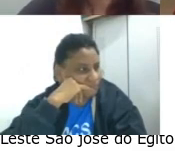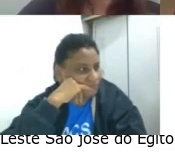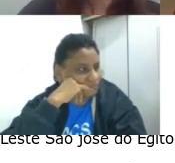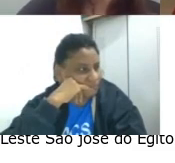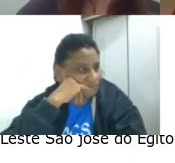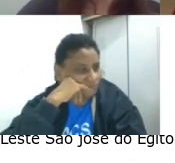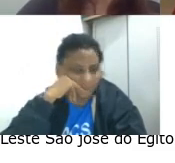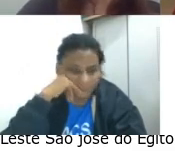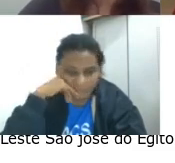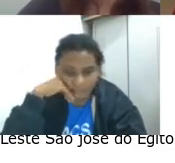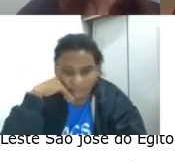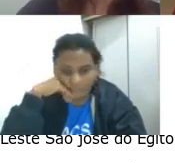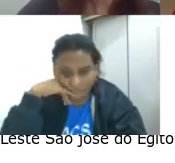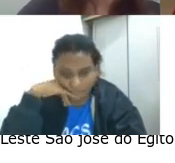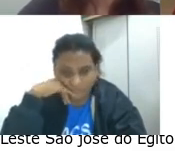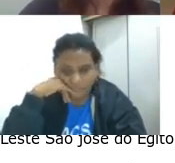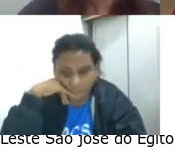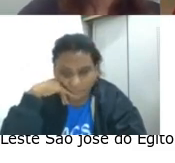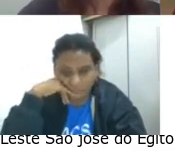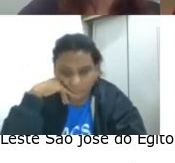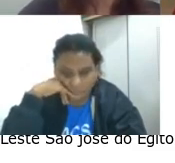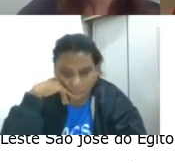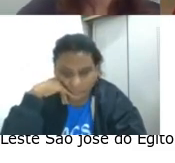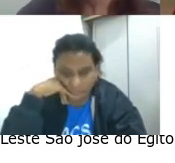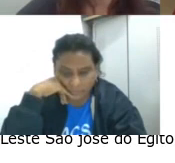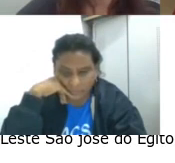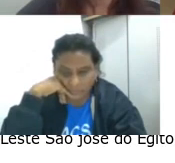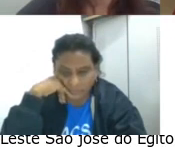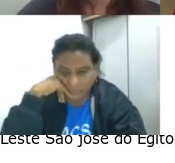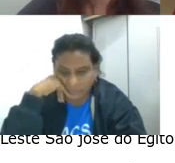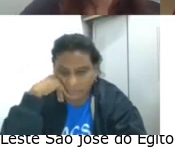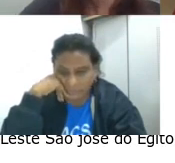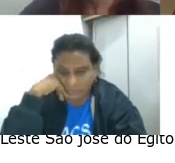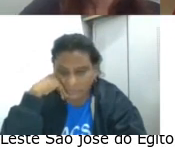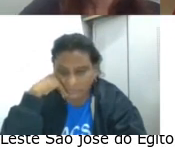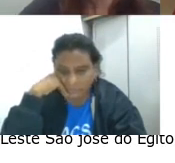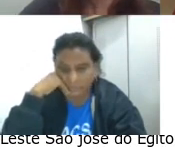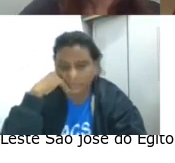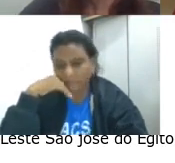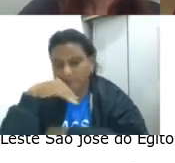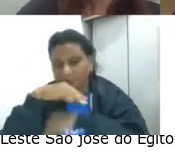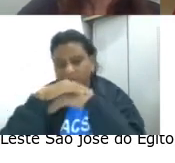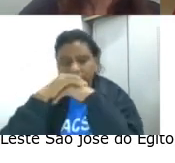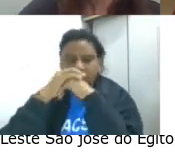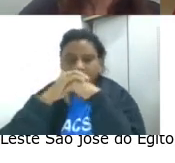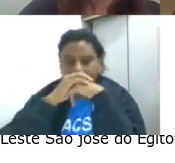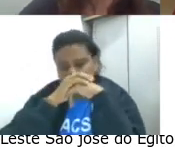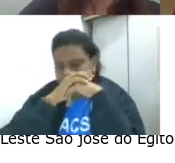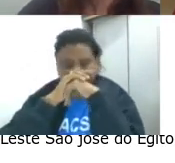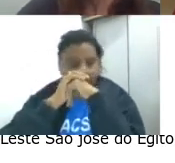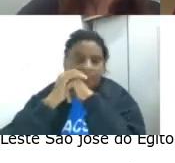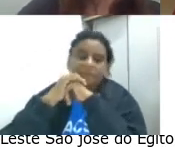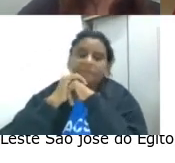respiratórios depois que a gente consegue fazer a busca desses sintomáticos eles são anotados nesse instrumento que eu deixei aqui para vocês